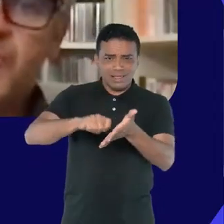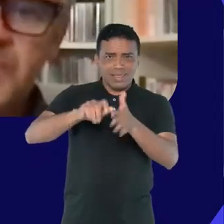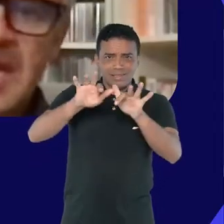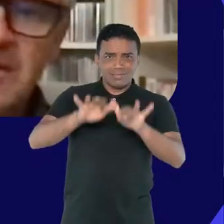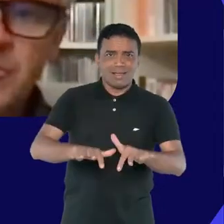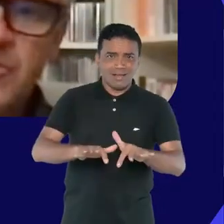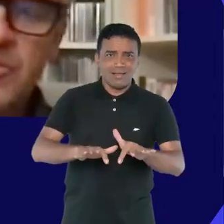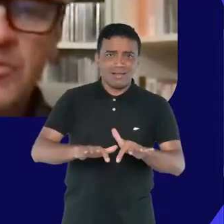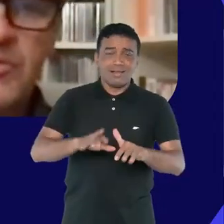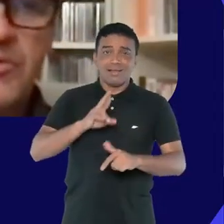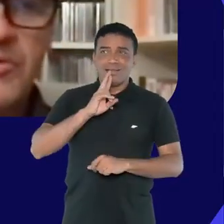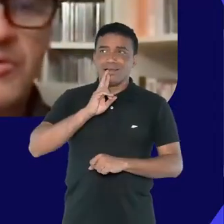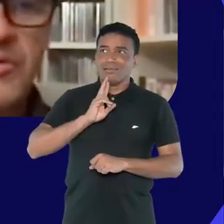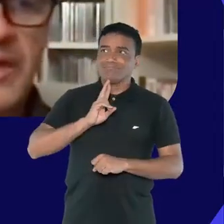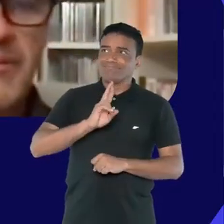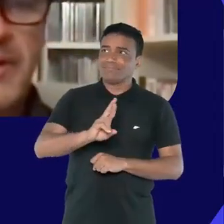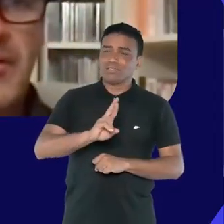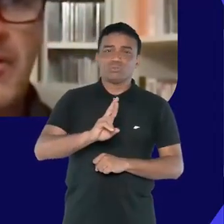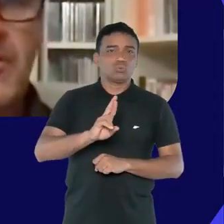o resultado